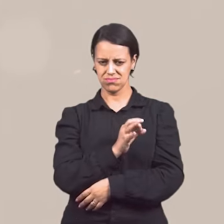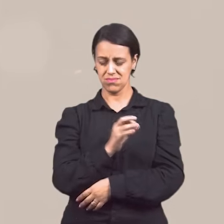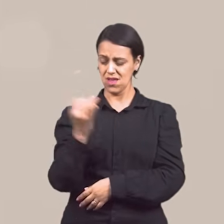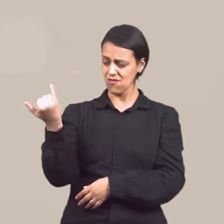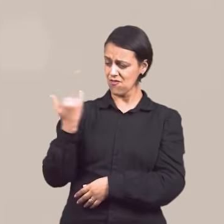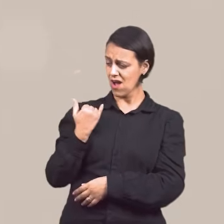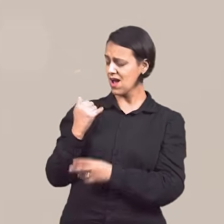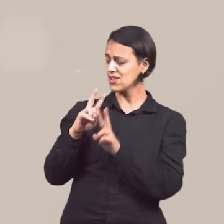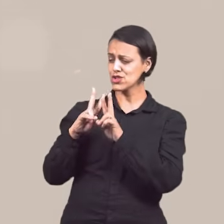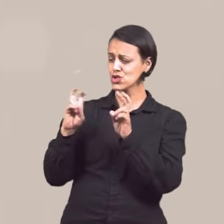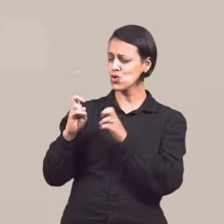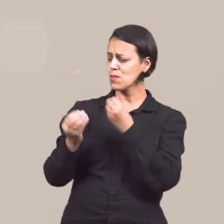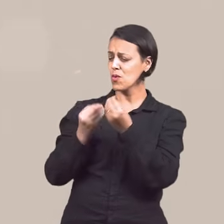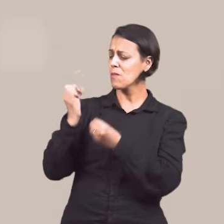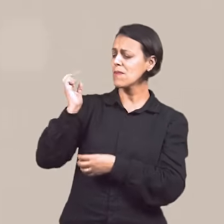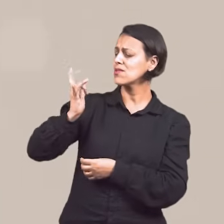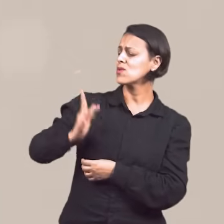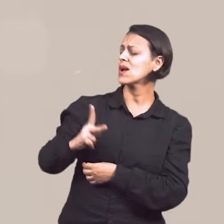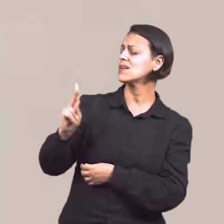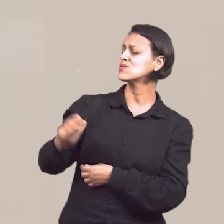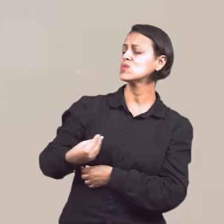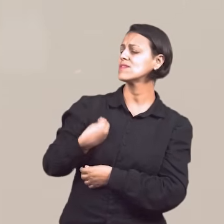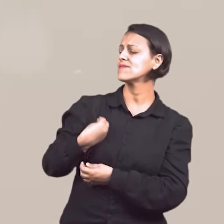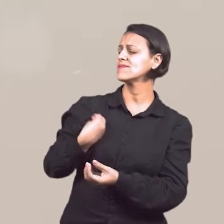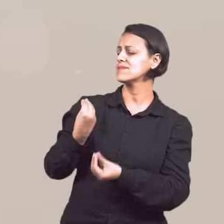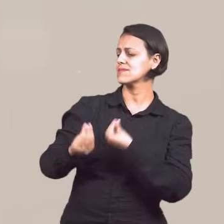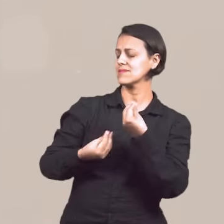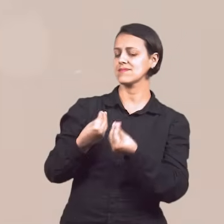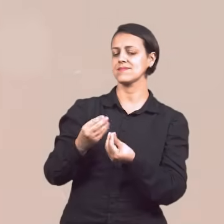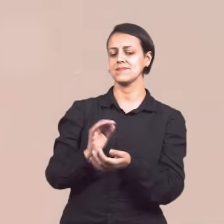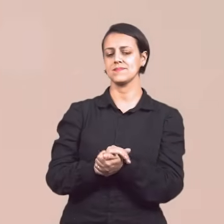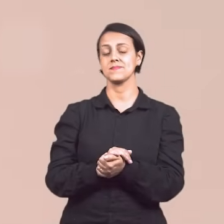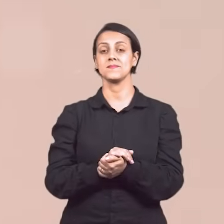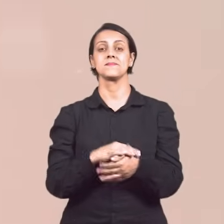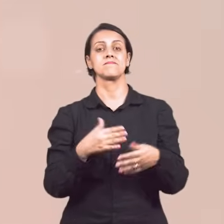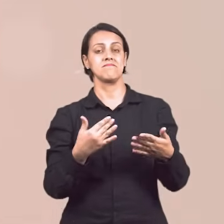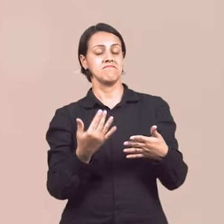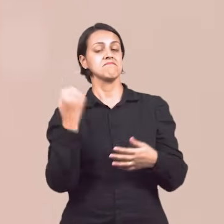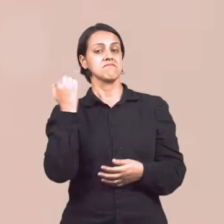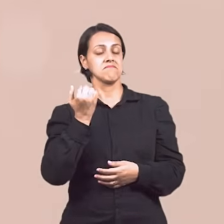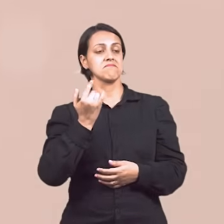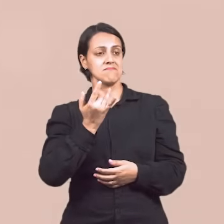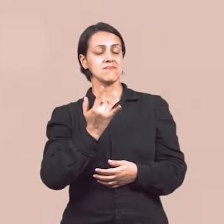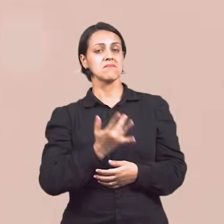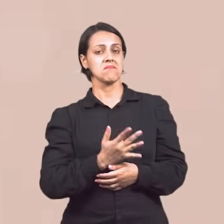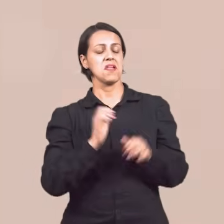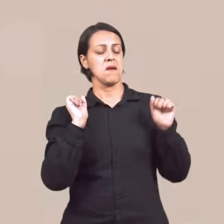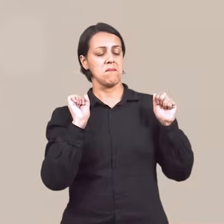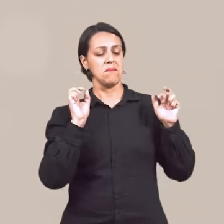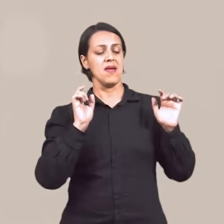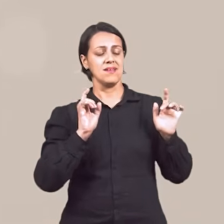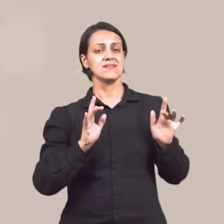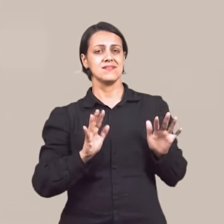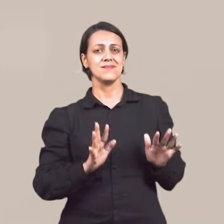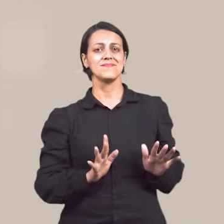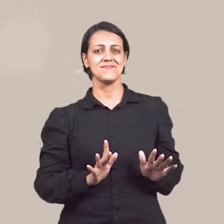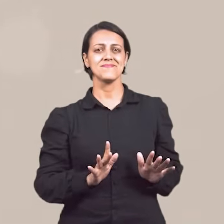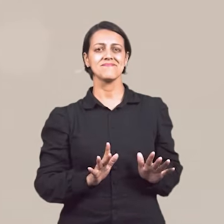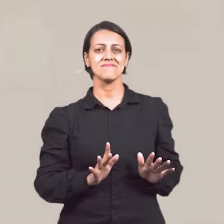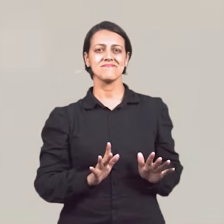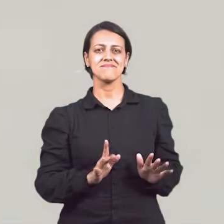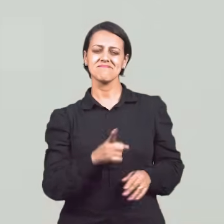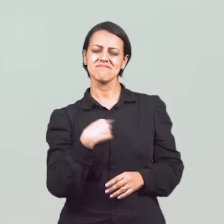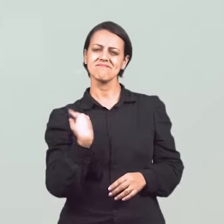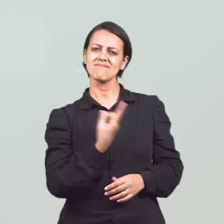faz parte também da assistência à vila de idosos, onde nós fazemos um trabalho ali. Deve ter feito um grande trabalho, né, seu Paulo? Fala para mim